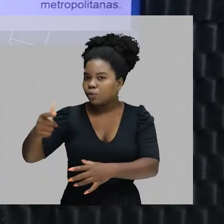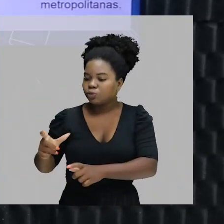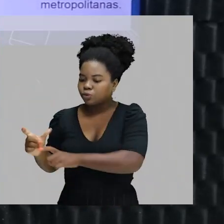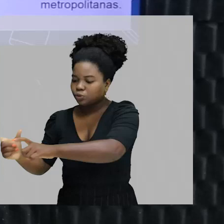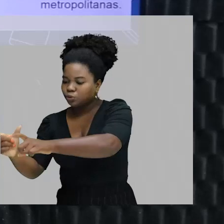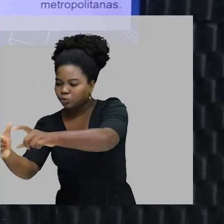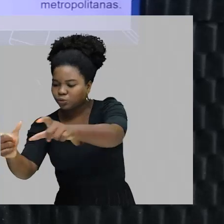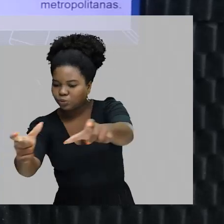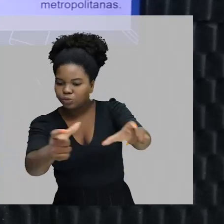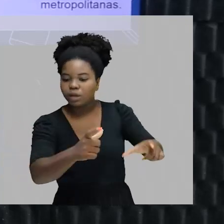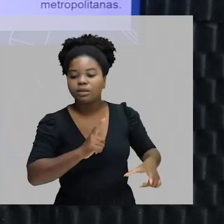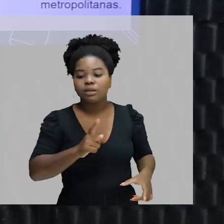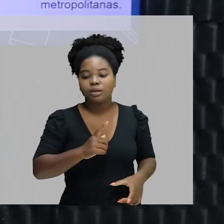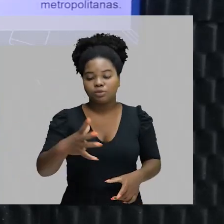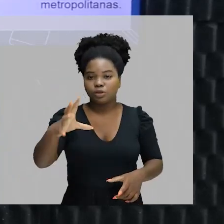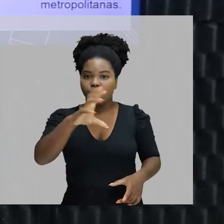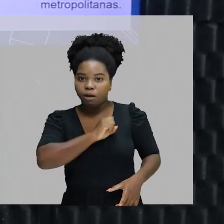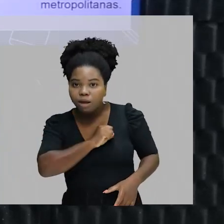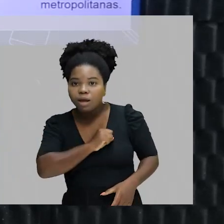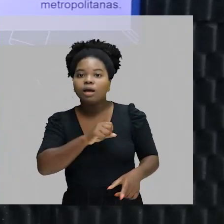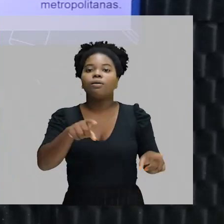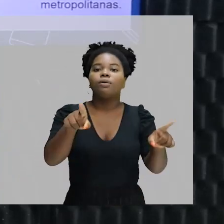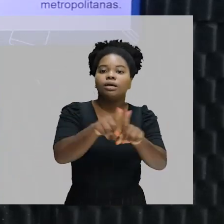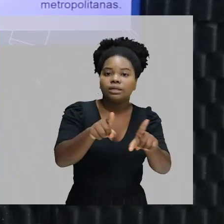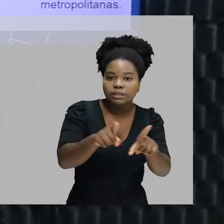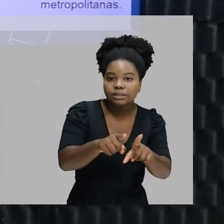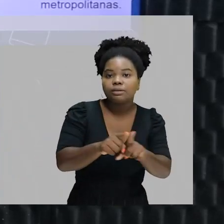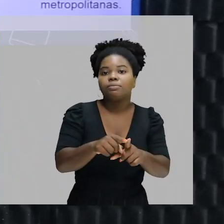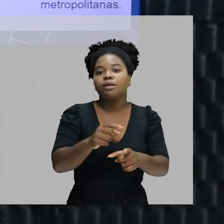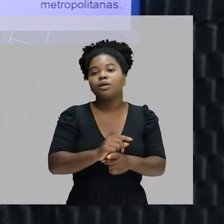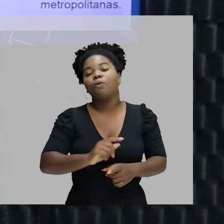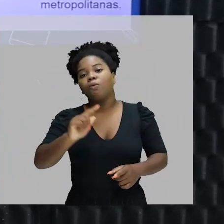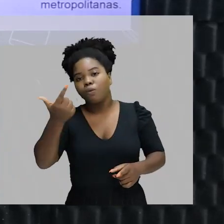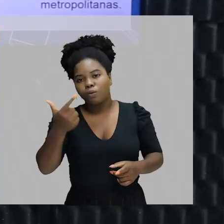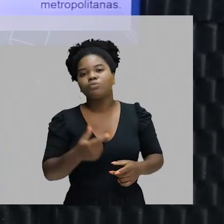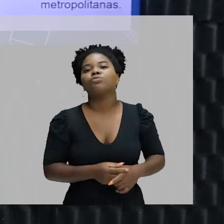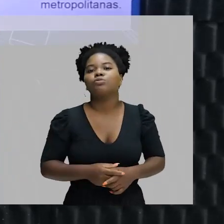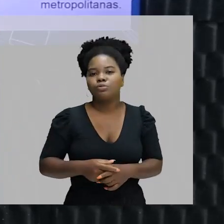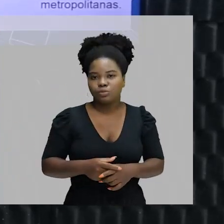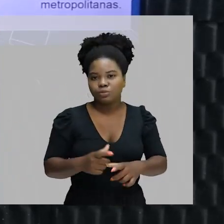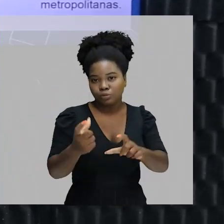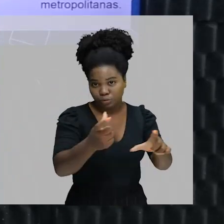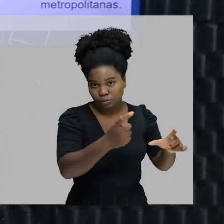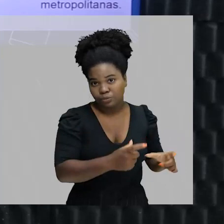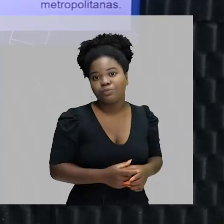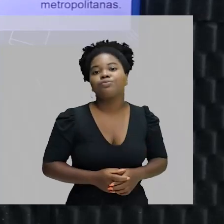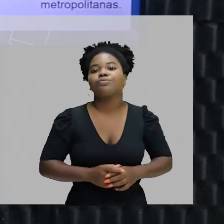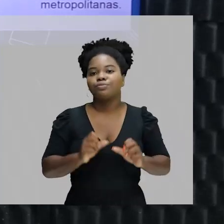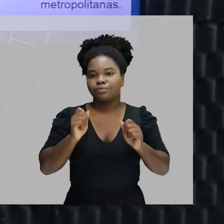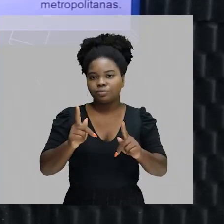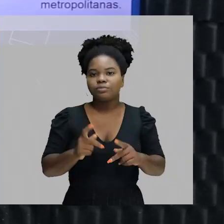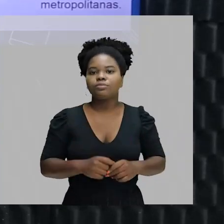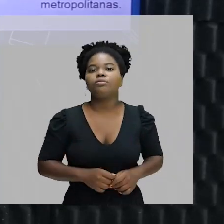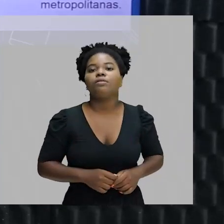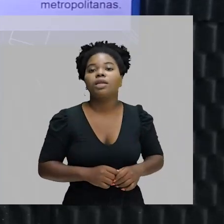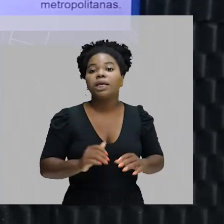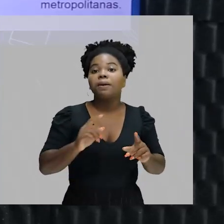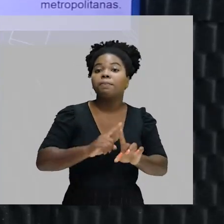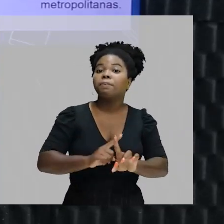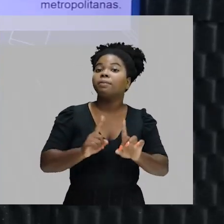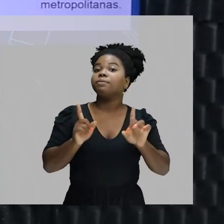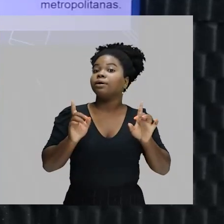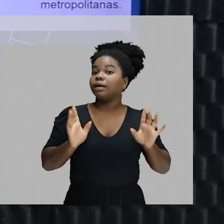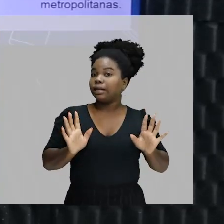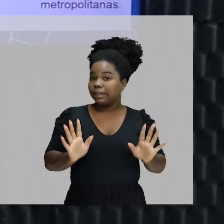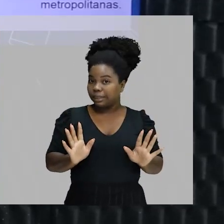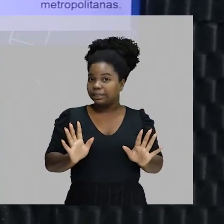Coama, Vinhais, dentre outros. Ou seja, essas são as áreas periféricas que vão estar em torno do centro. Mas